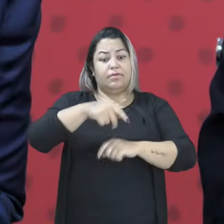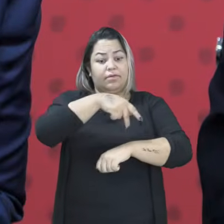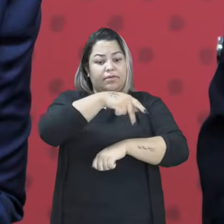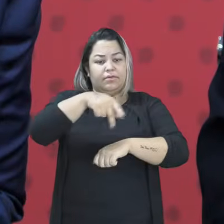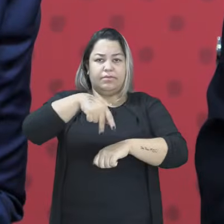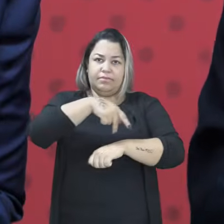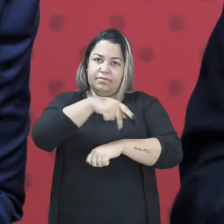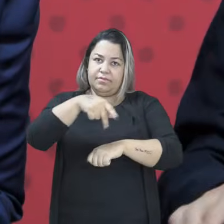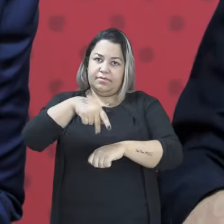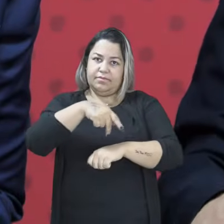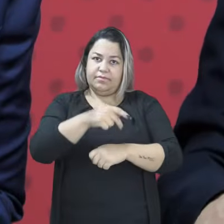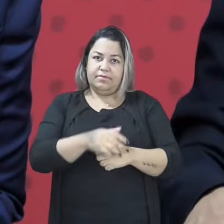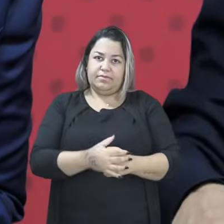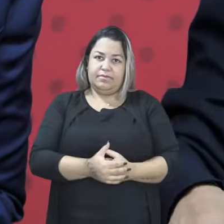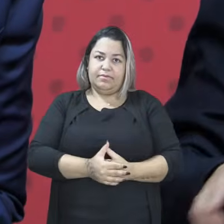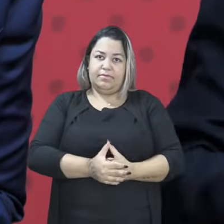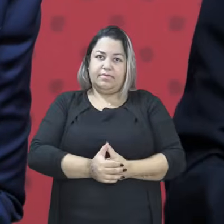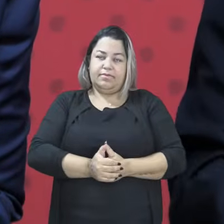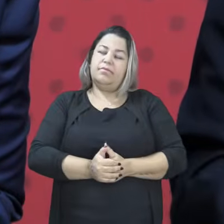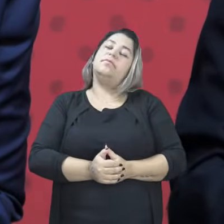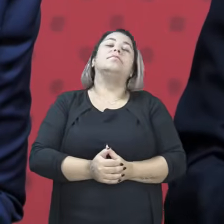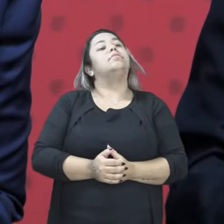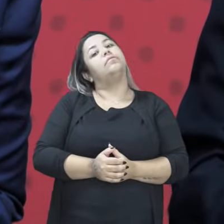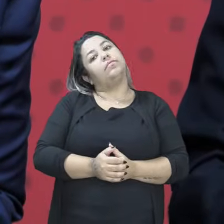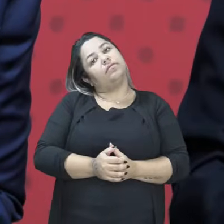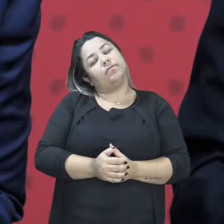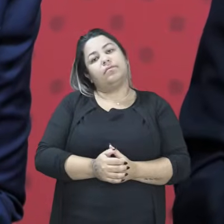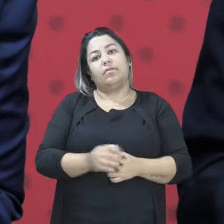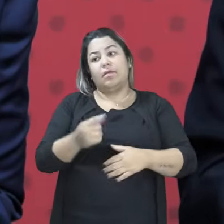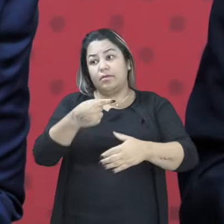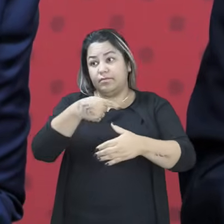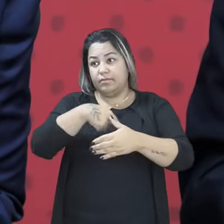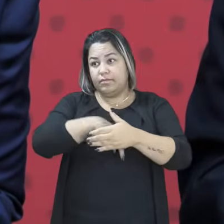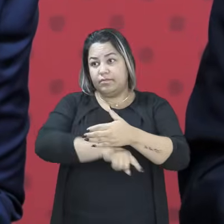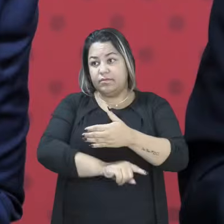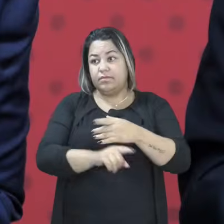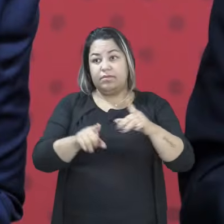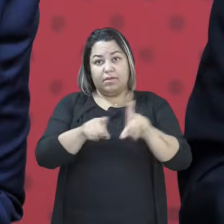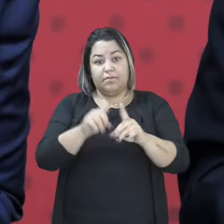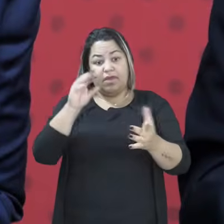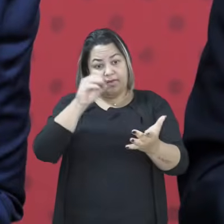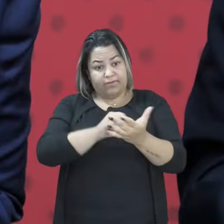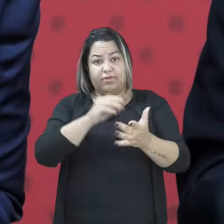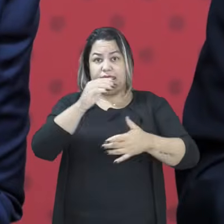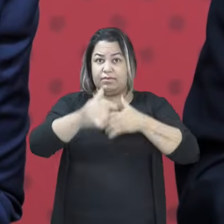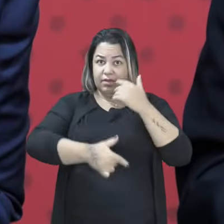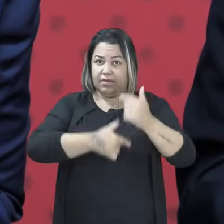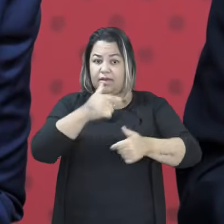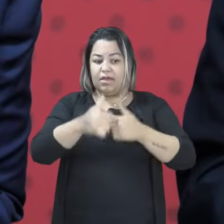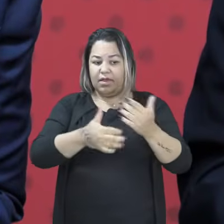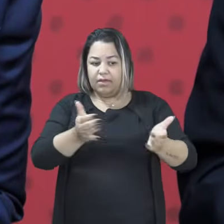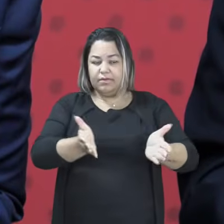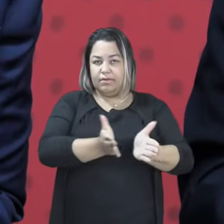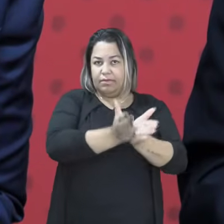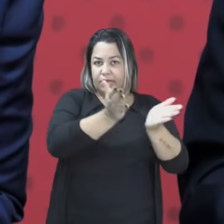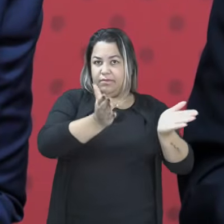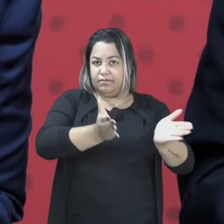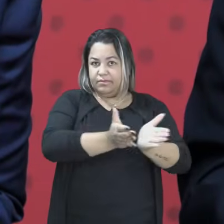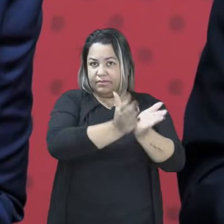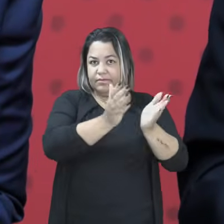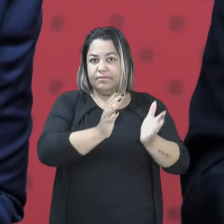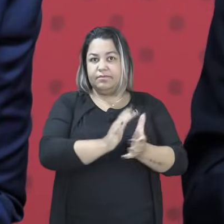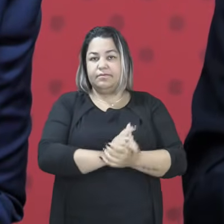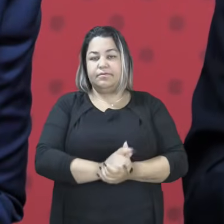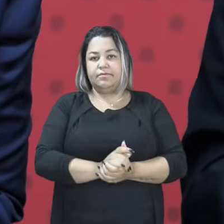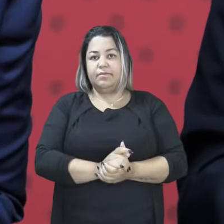países, ela pode aprofundar o desemprego, a pobreza, o